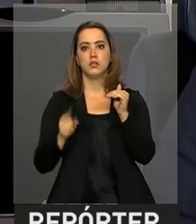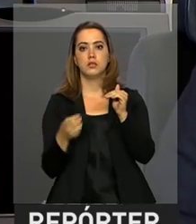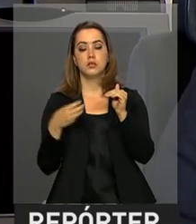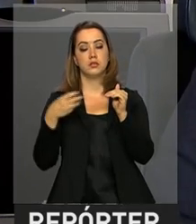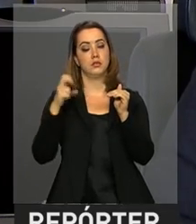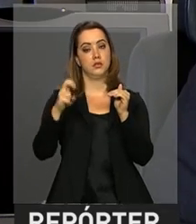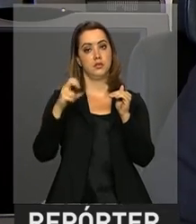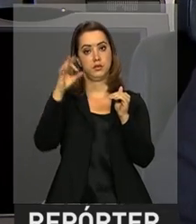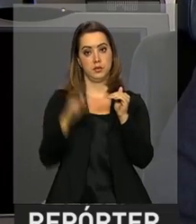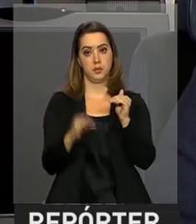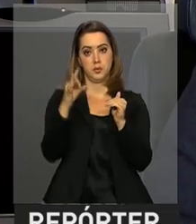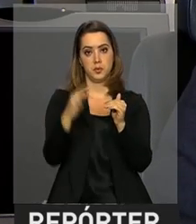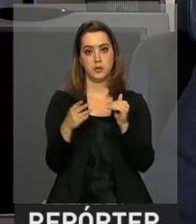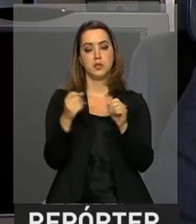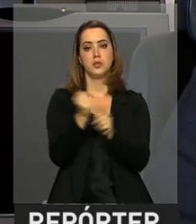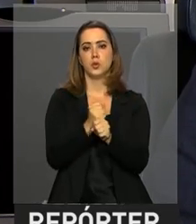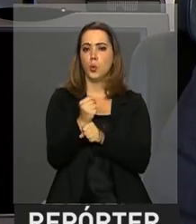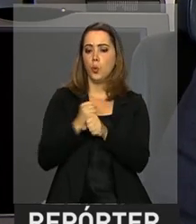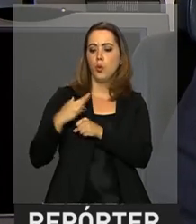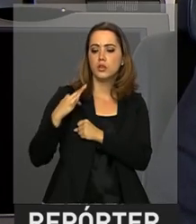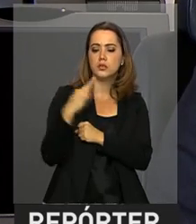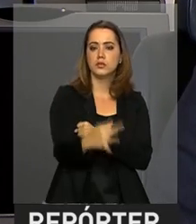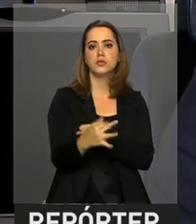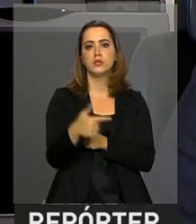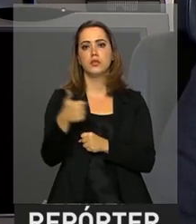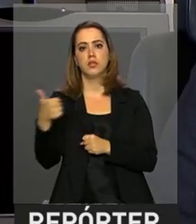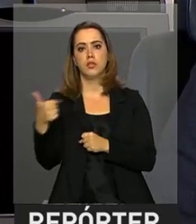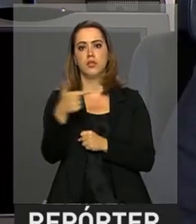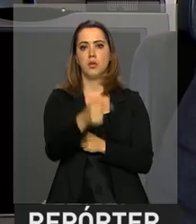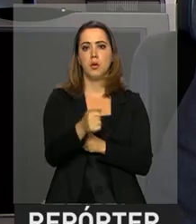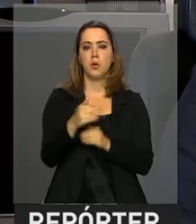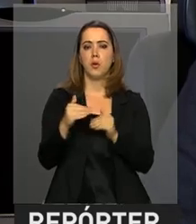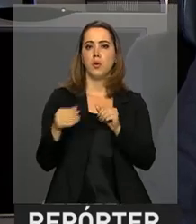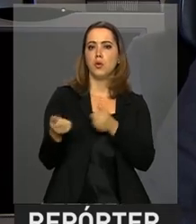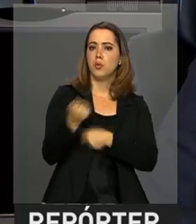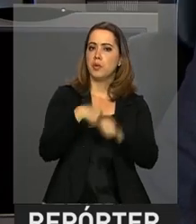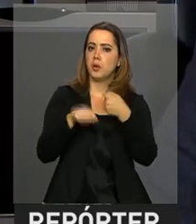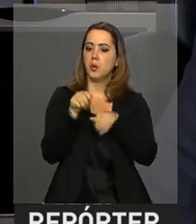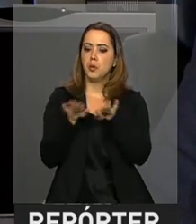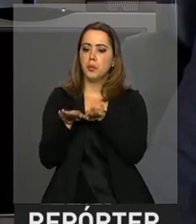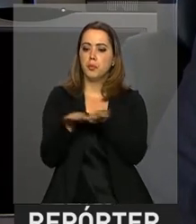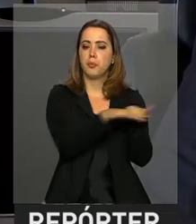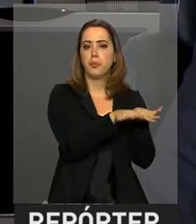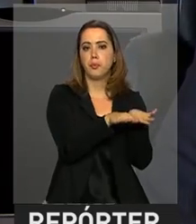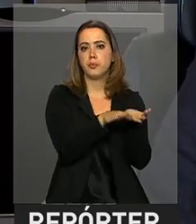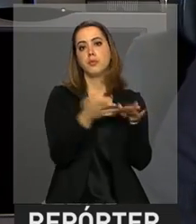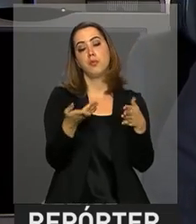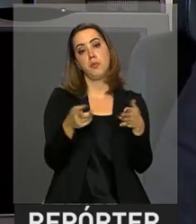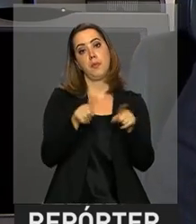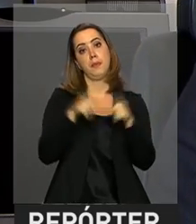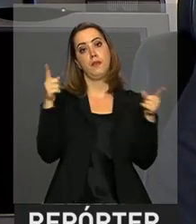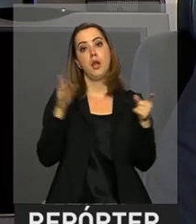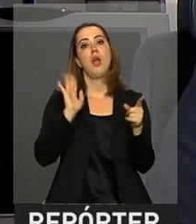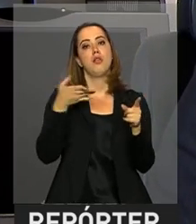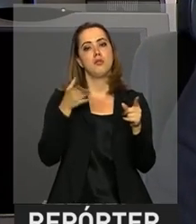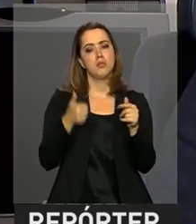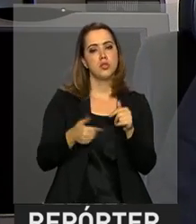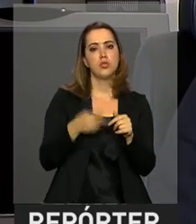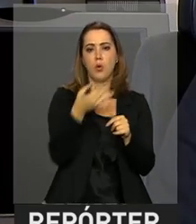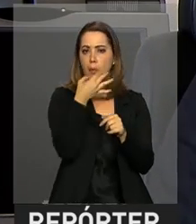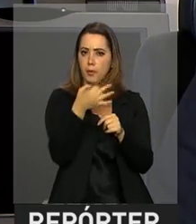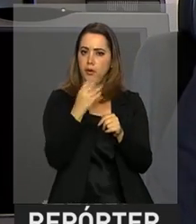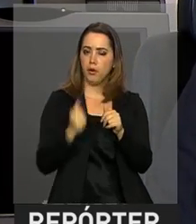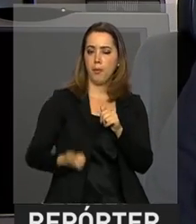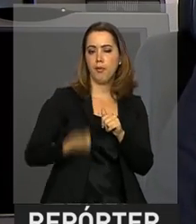vem, 2017, eles projetavam uma economia estabilizada, que não cresceria, nem tampouco haveria uma recessão. Mas já projetam um crescimento